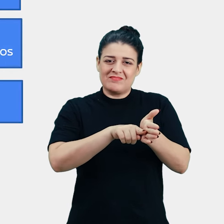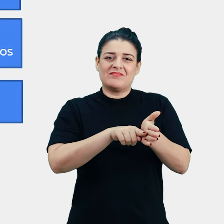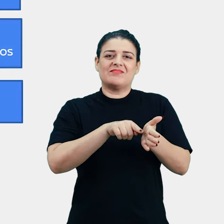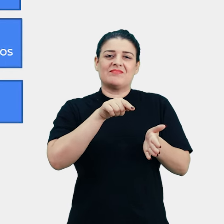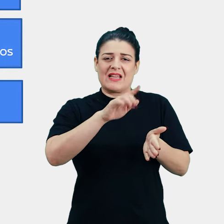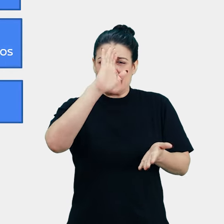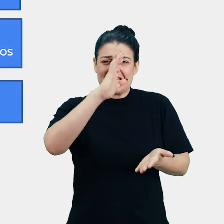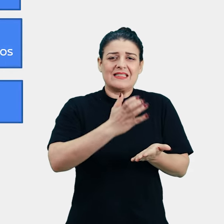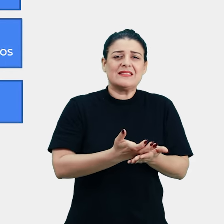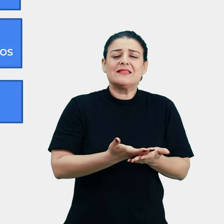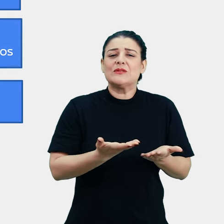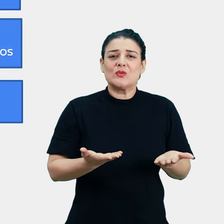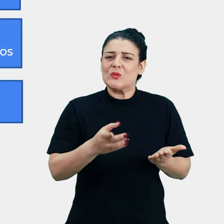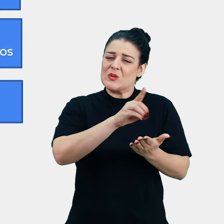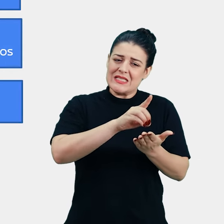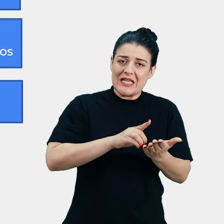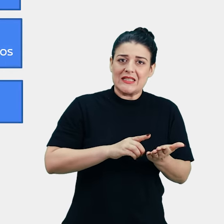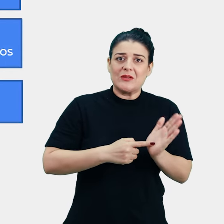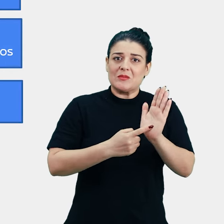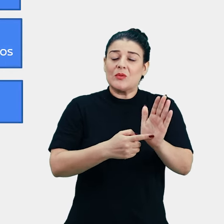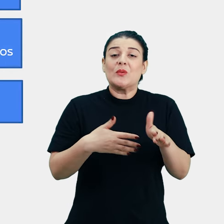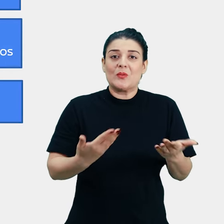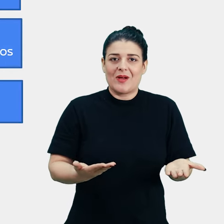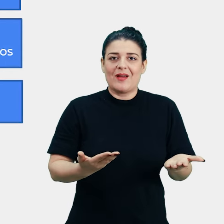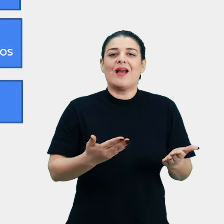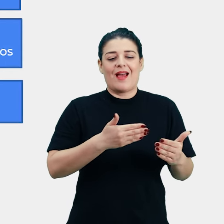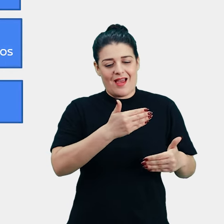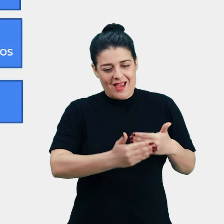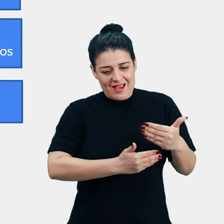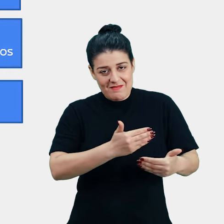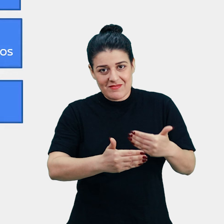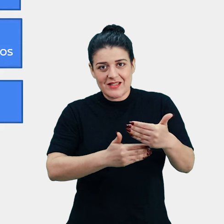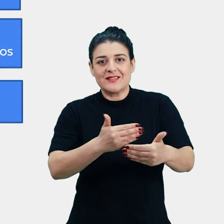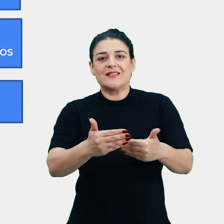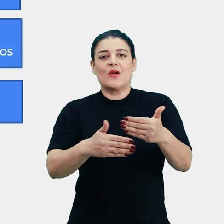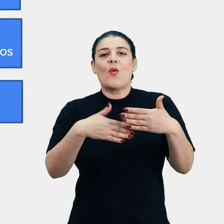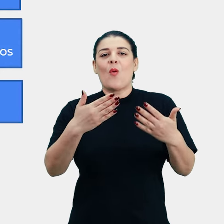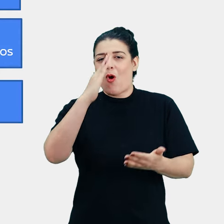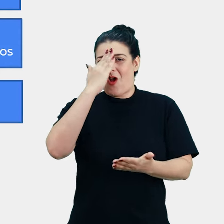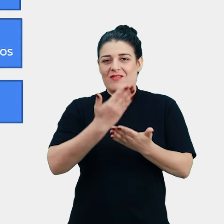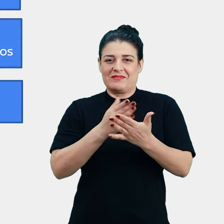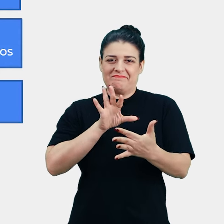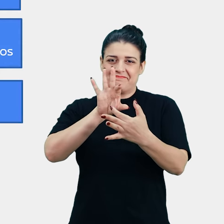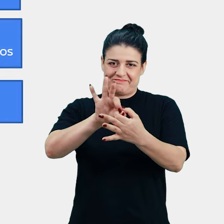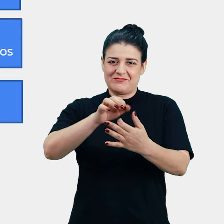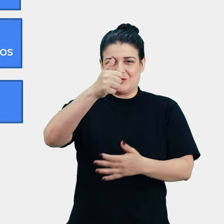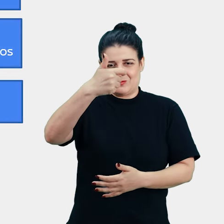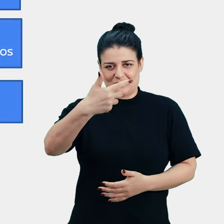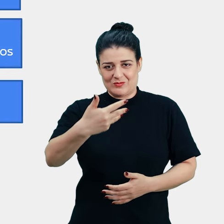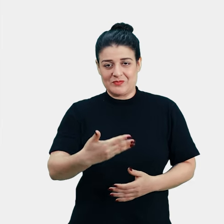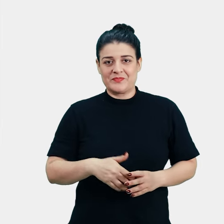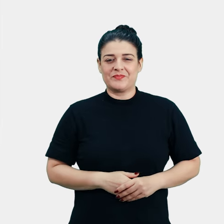dissertação, nessa tese? E aí, a partir disso, a gente atribui o nível de confiança.